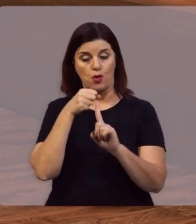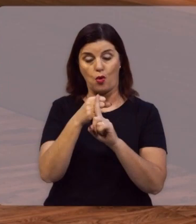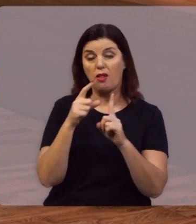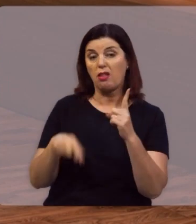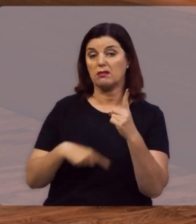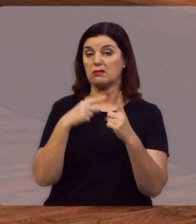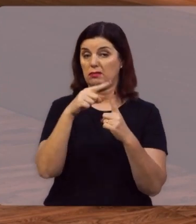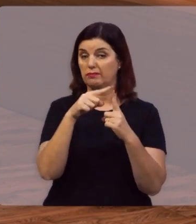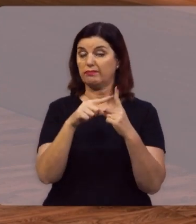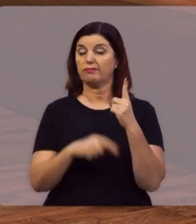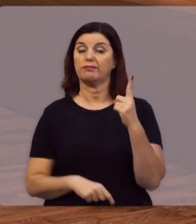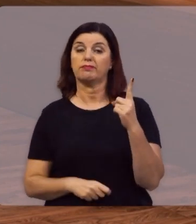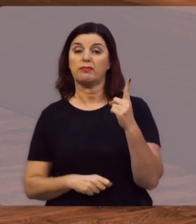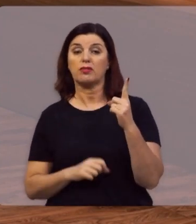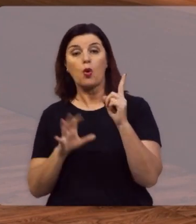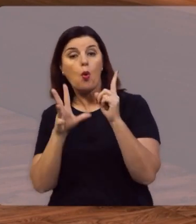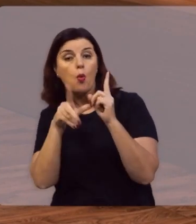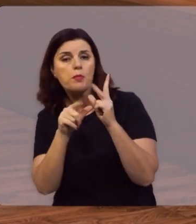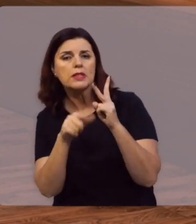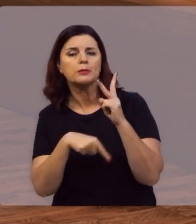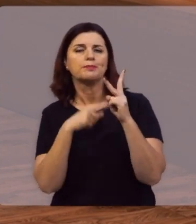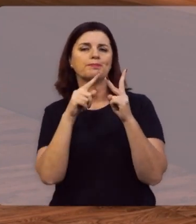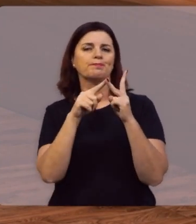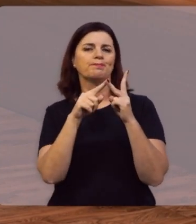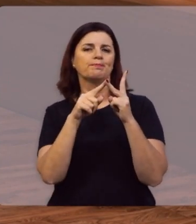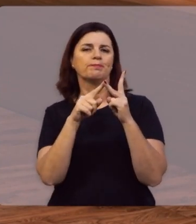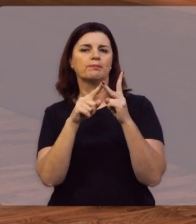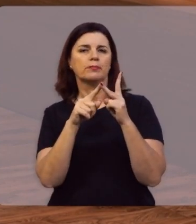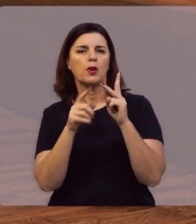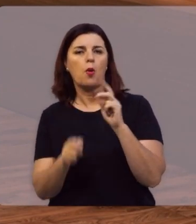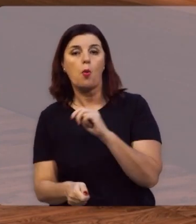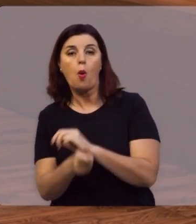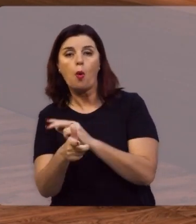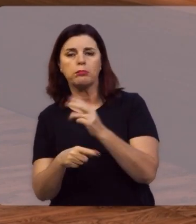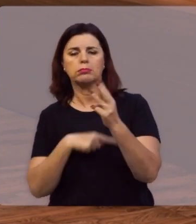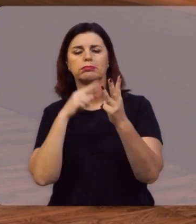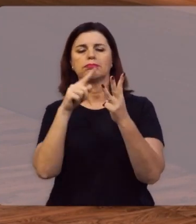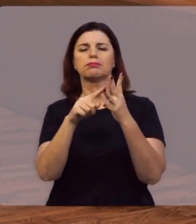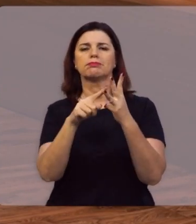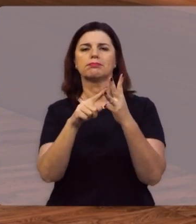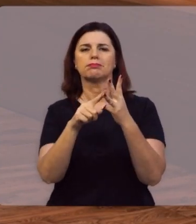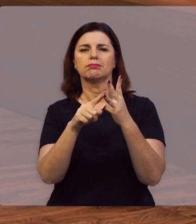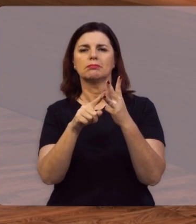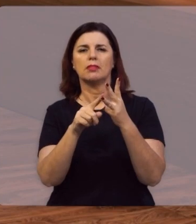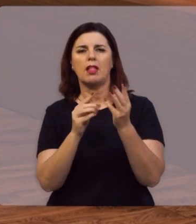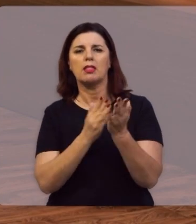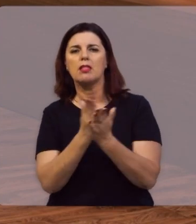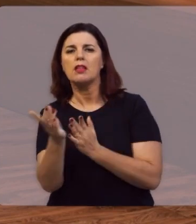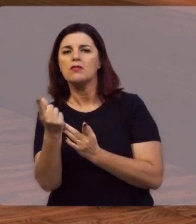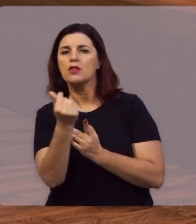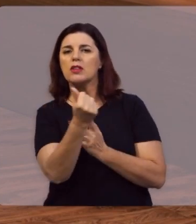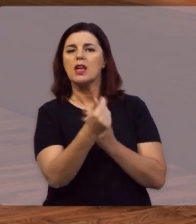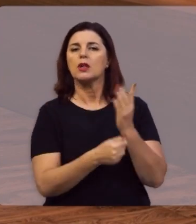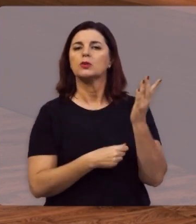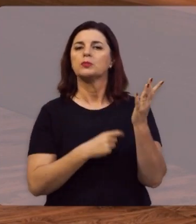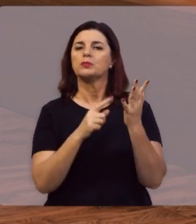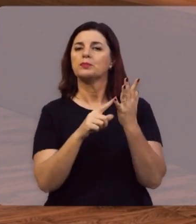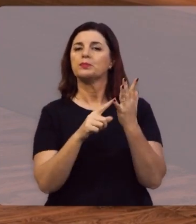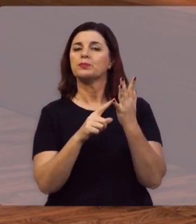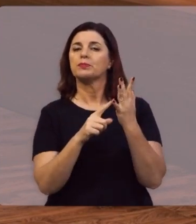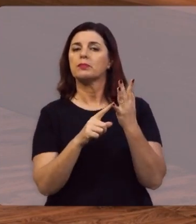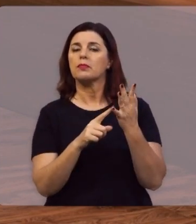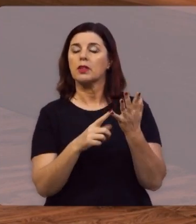violência de corrupção de roubalheira e desvio de recursos